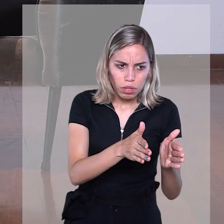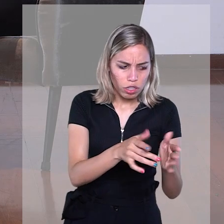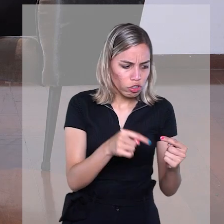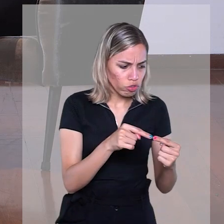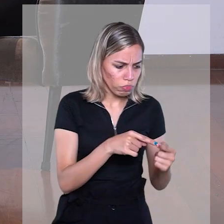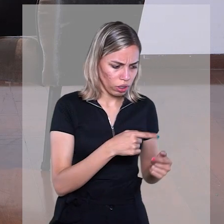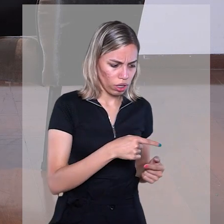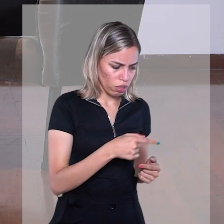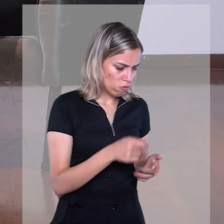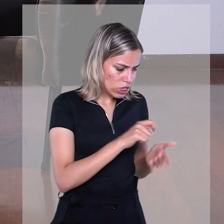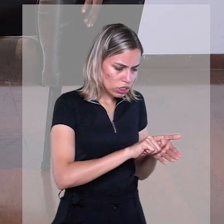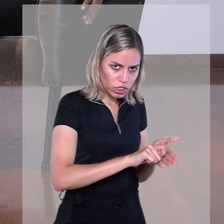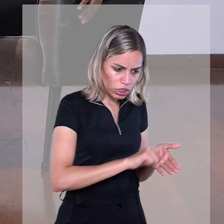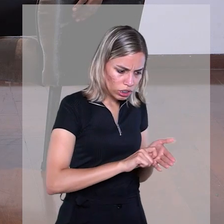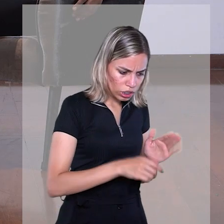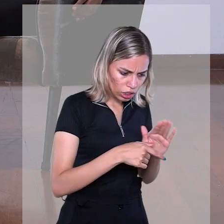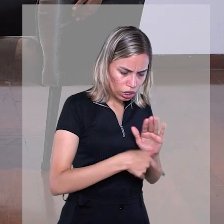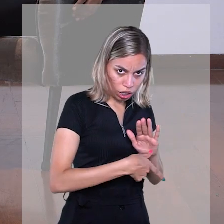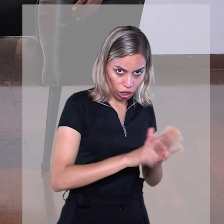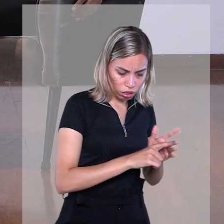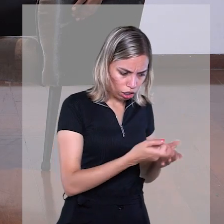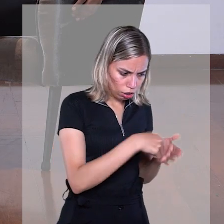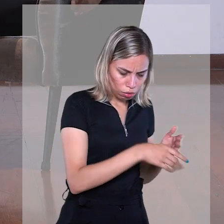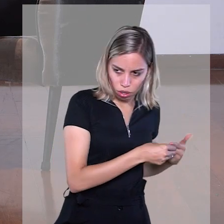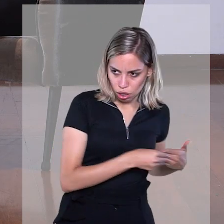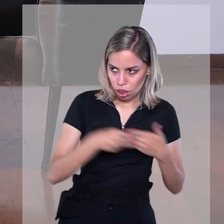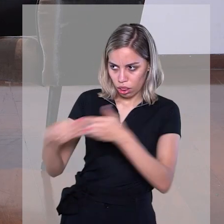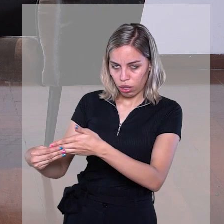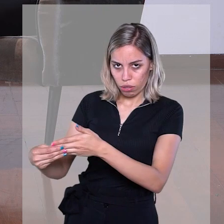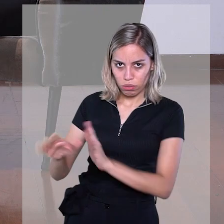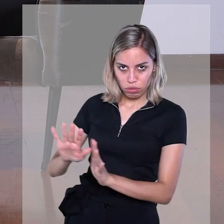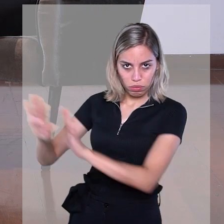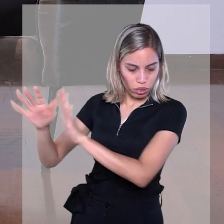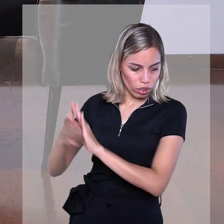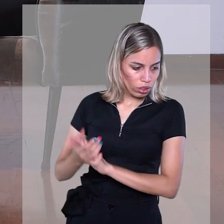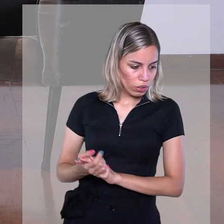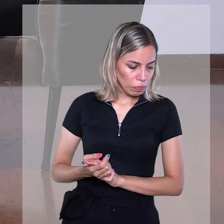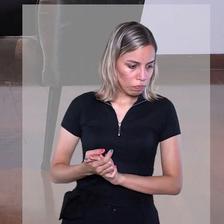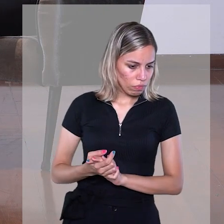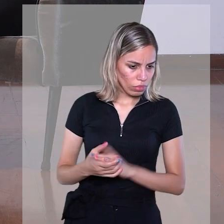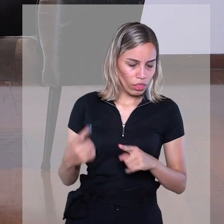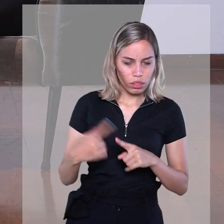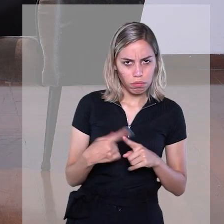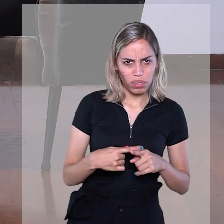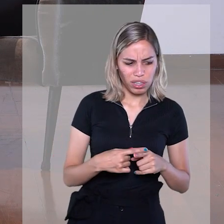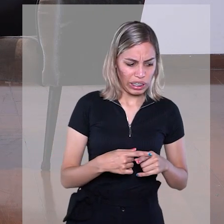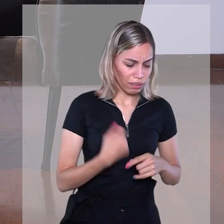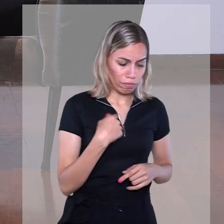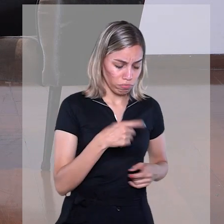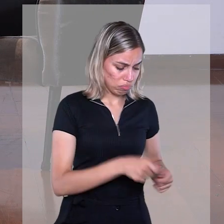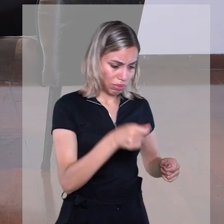os acervos, esses grandes problemas chamados acervos, porque eles mais me atrapalhavam naquele momento.